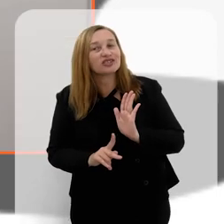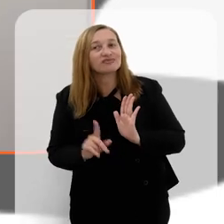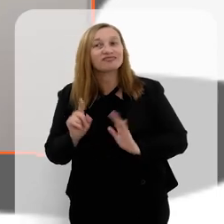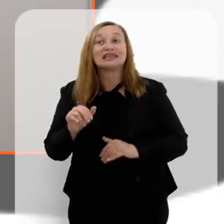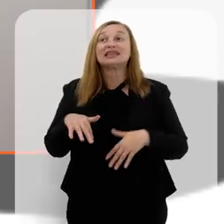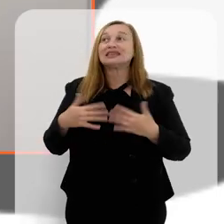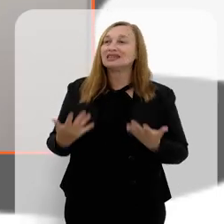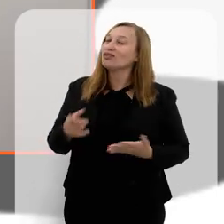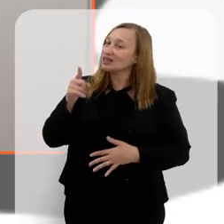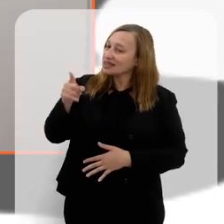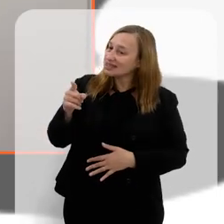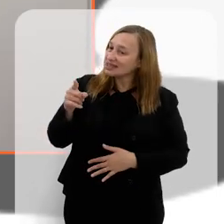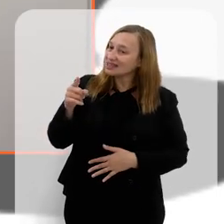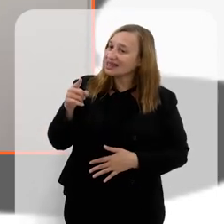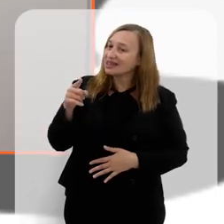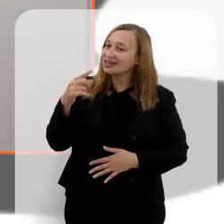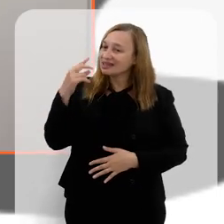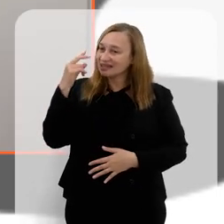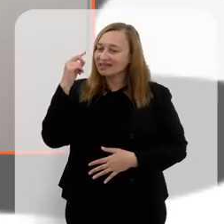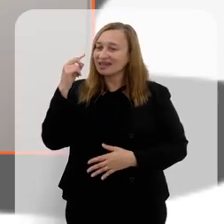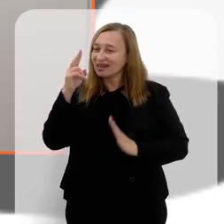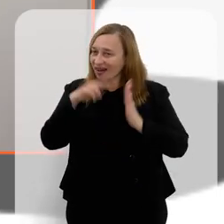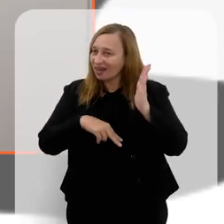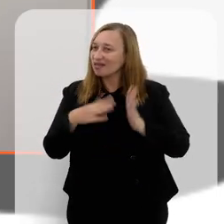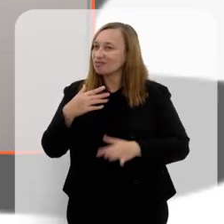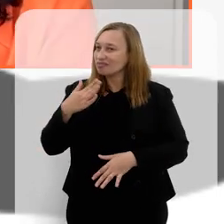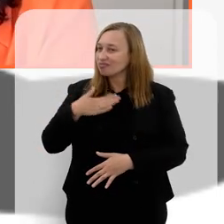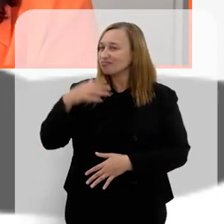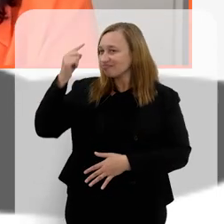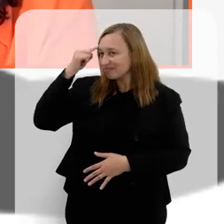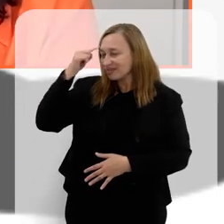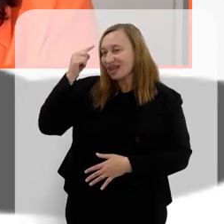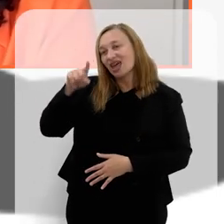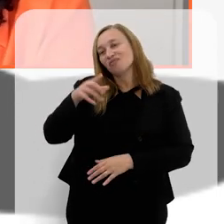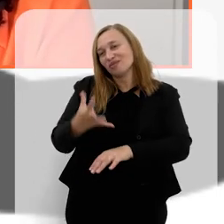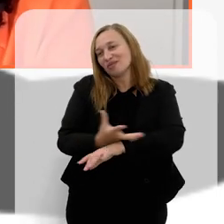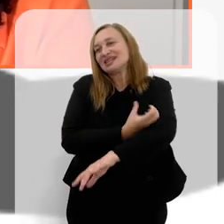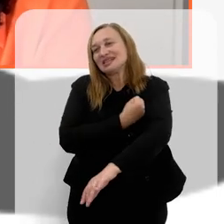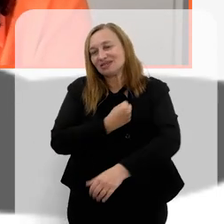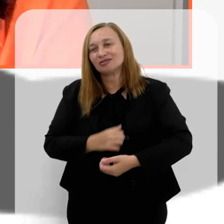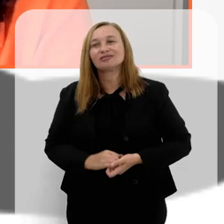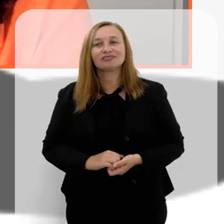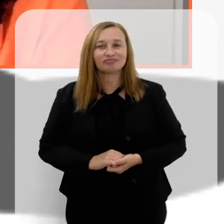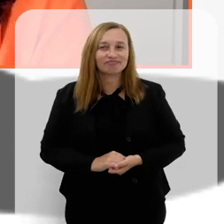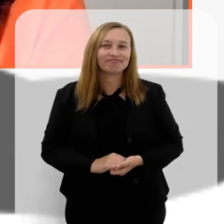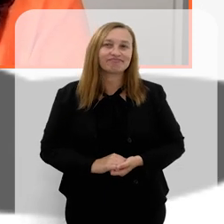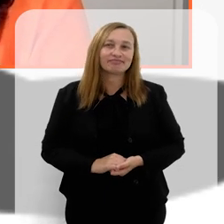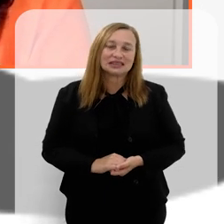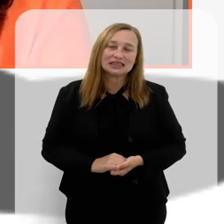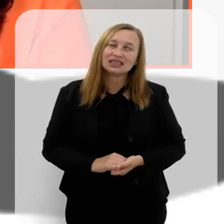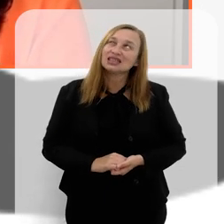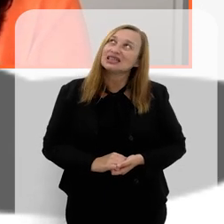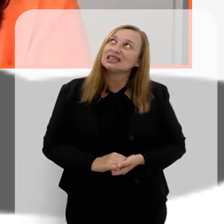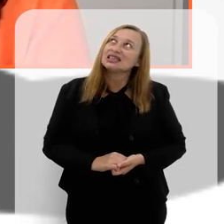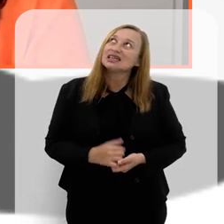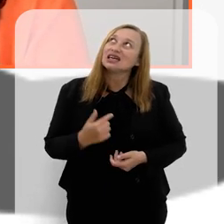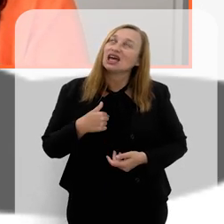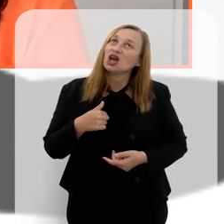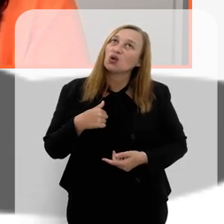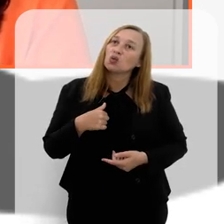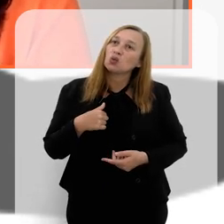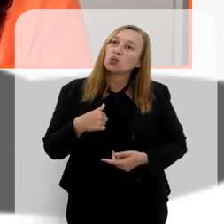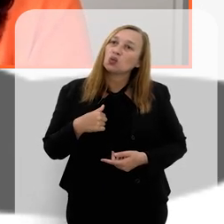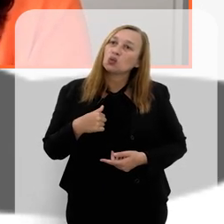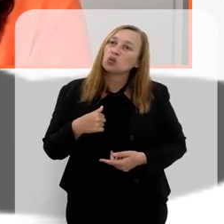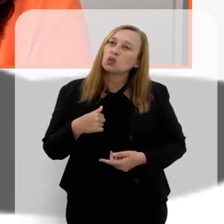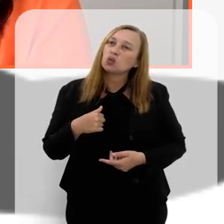é, você leu o meu pensamento, sabe? Eu até me emociono. Ah, que Eu lindo.